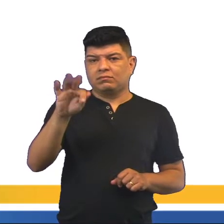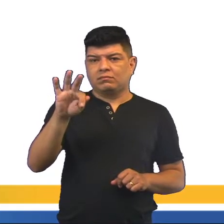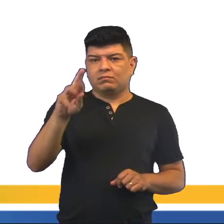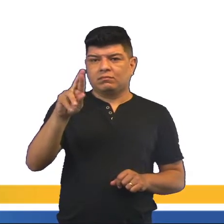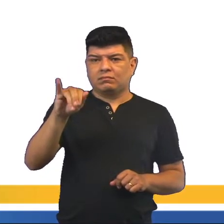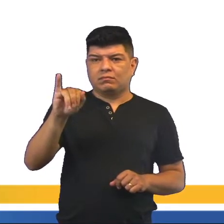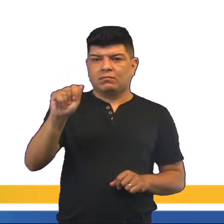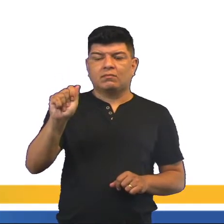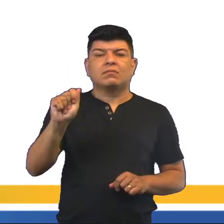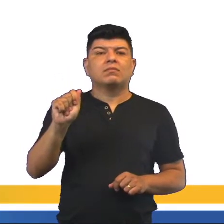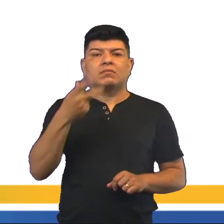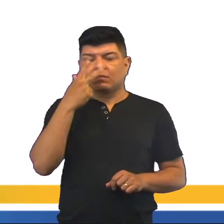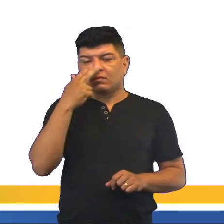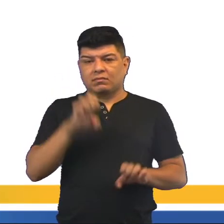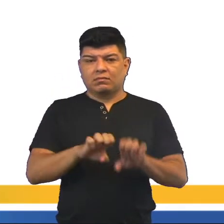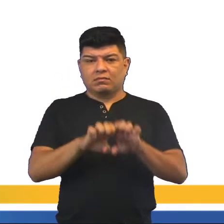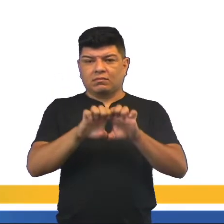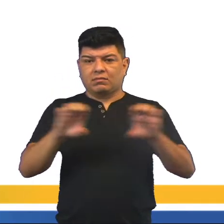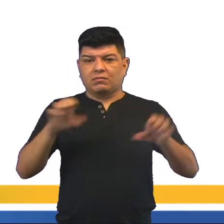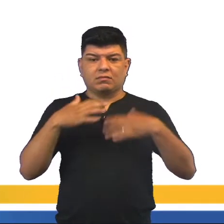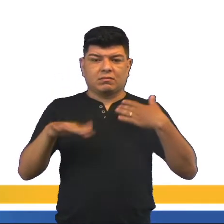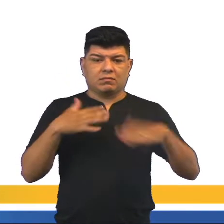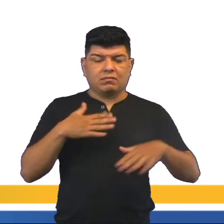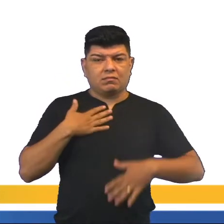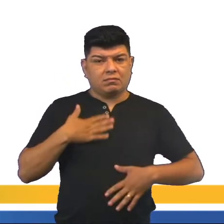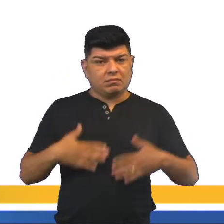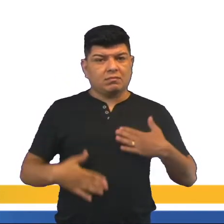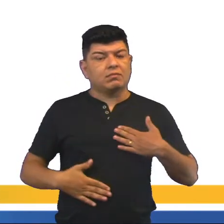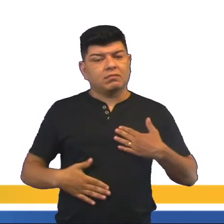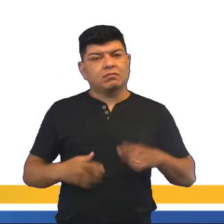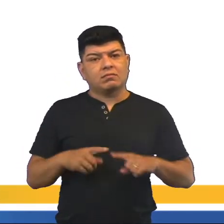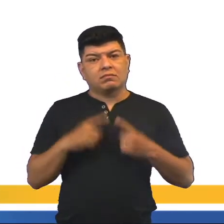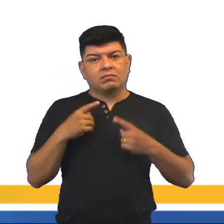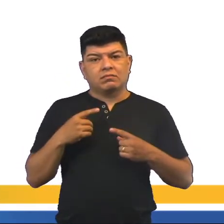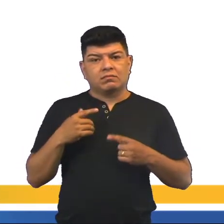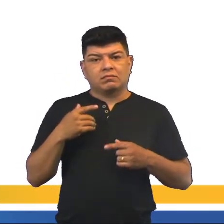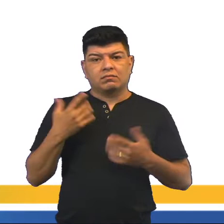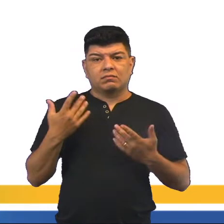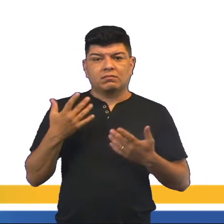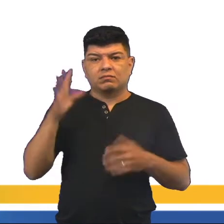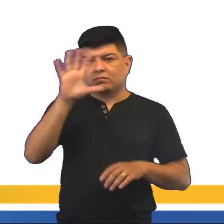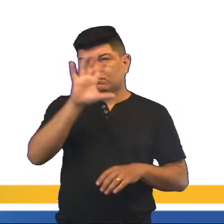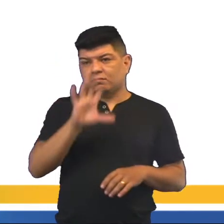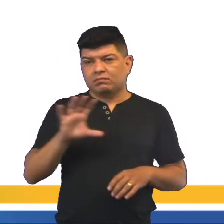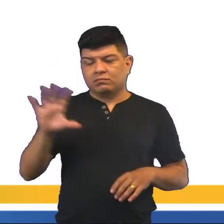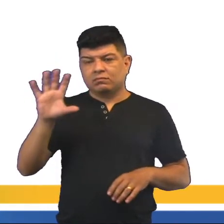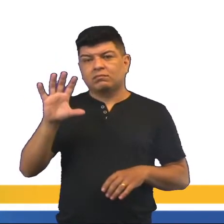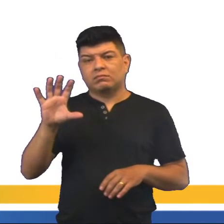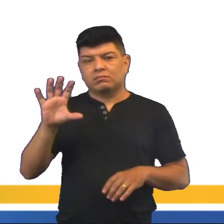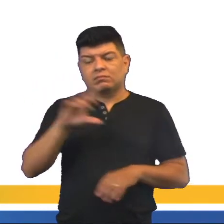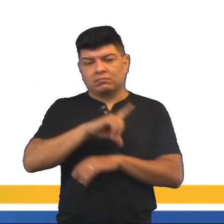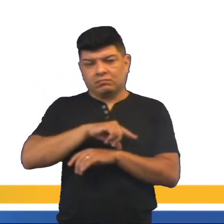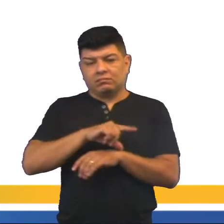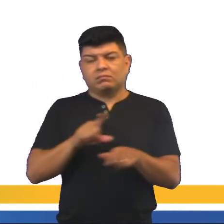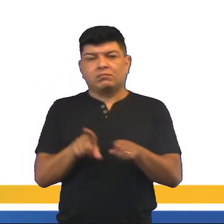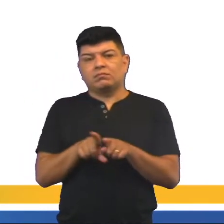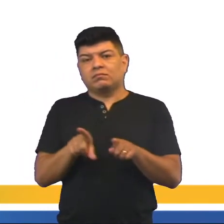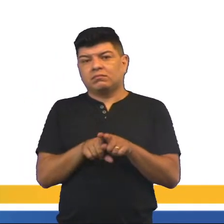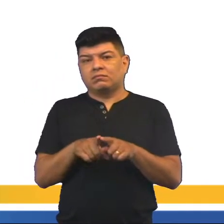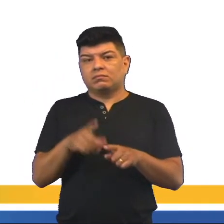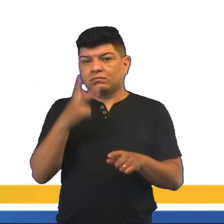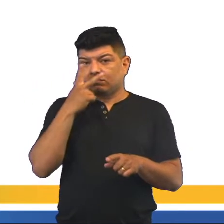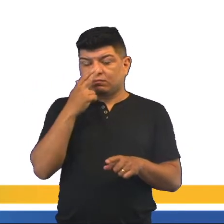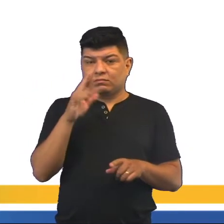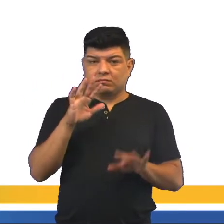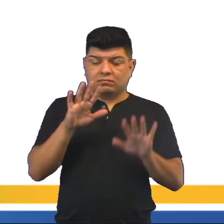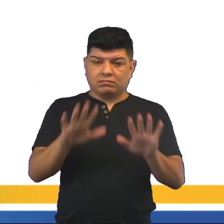a estrutura de organização dos movimentos do corpo, né, no tempo e no espaço. A hipótese provável é de que, como